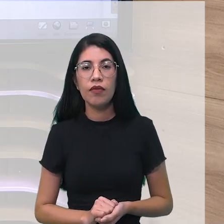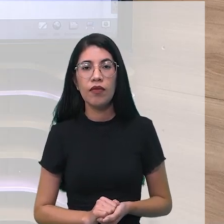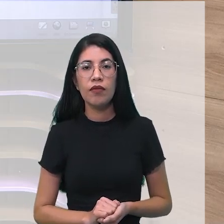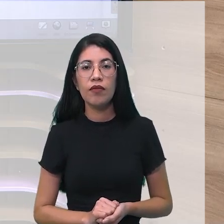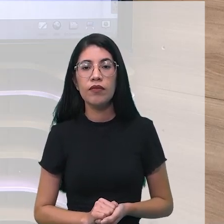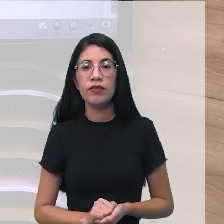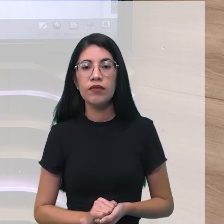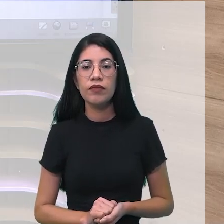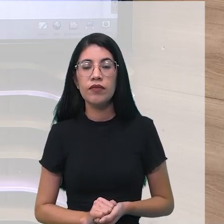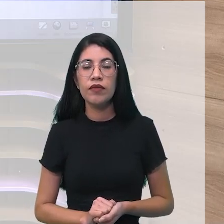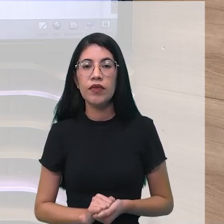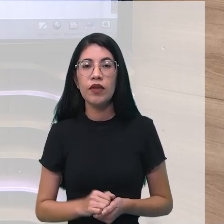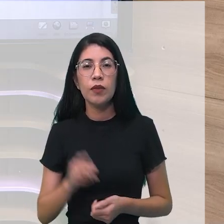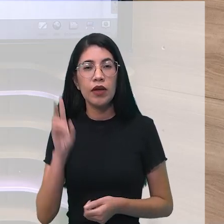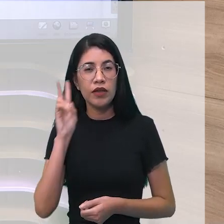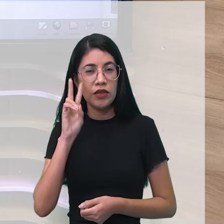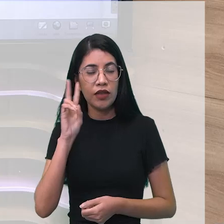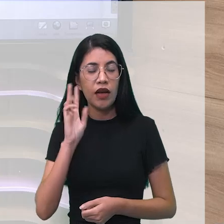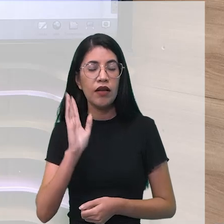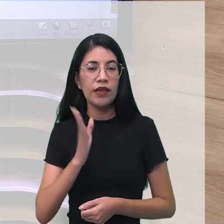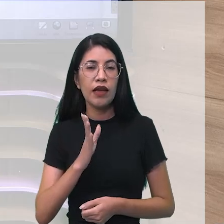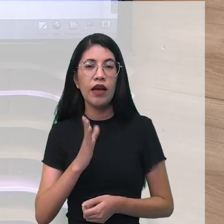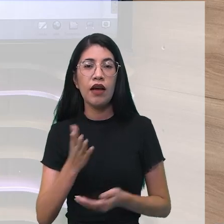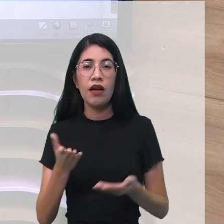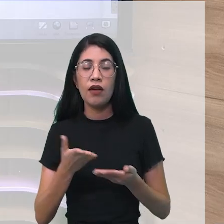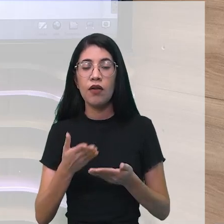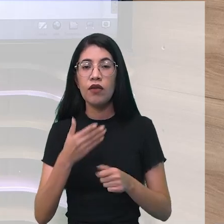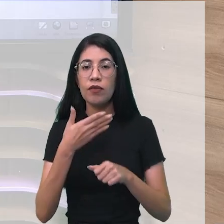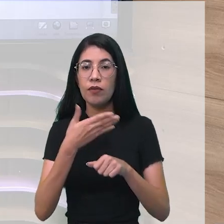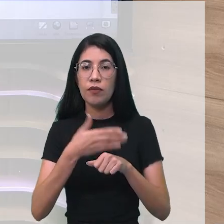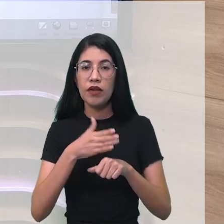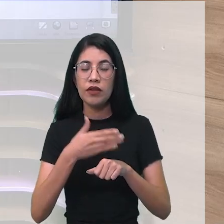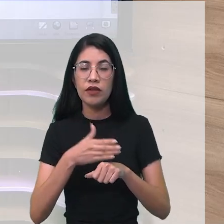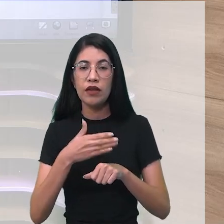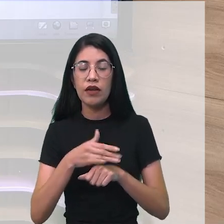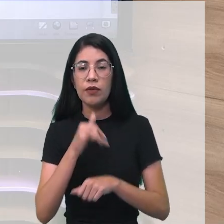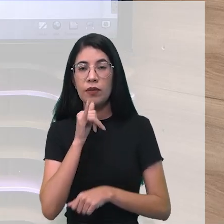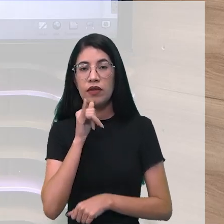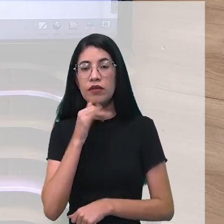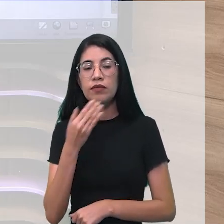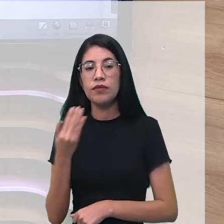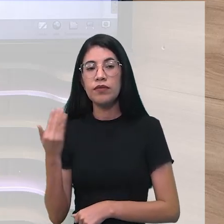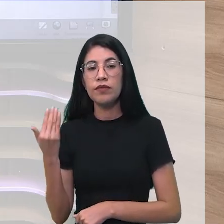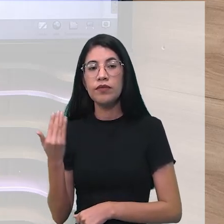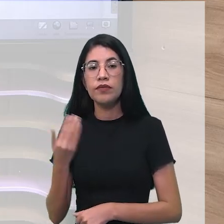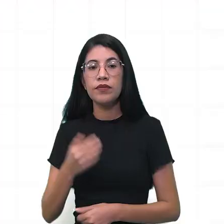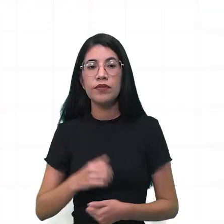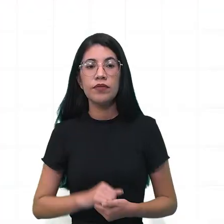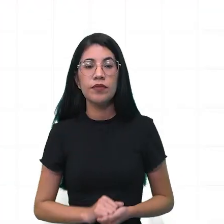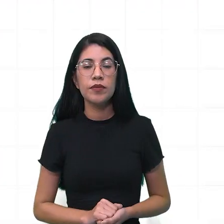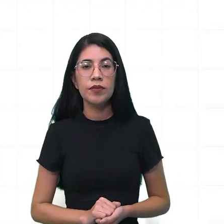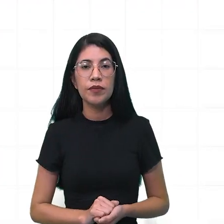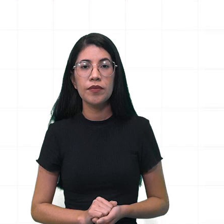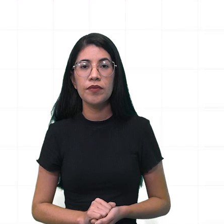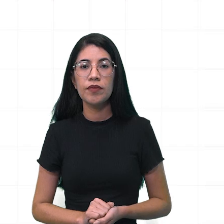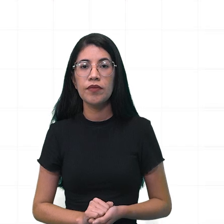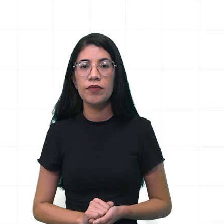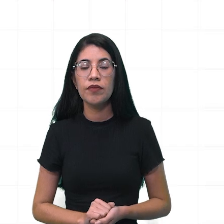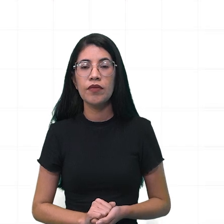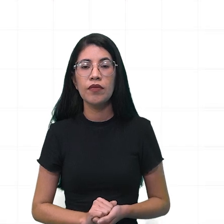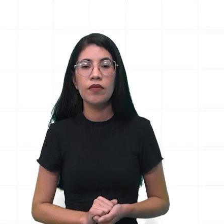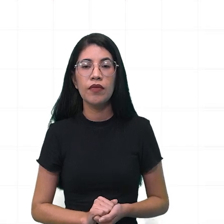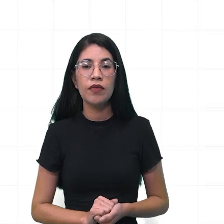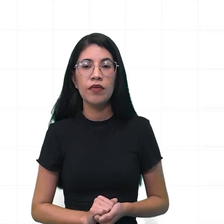certo? Relembrando tudo isso, então vamos aqui ao nosso exemplo. Olha aí a nossa questão. Diz